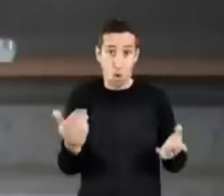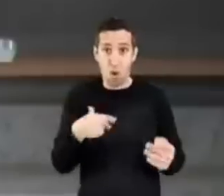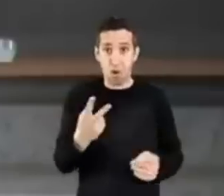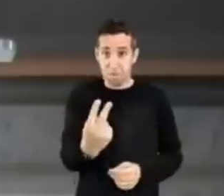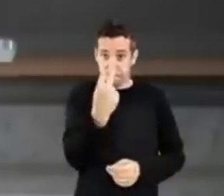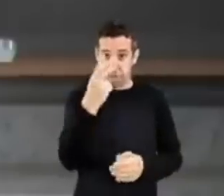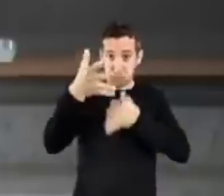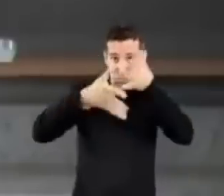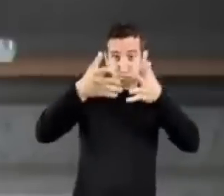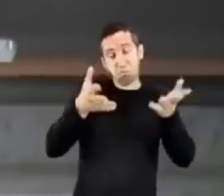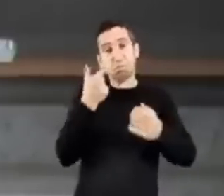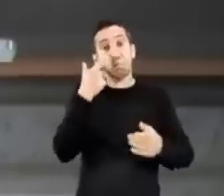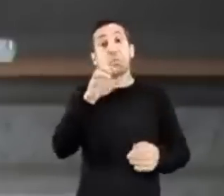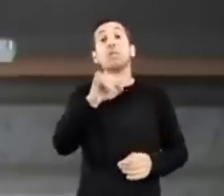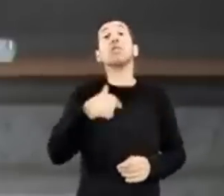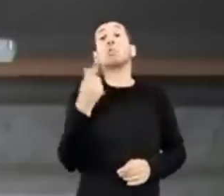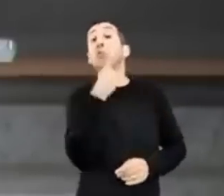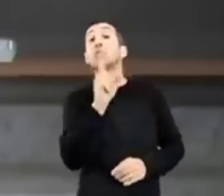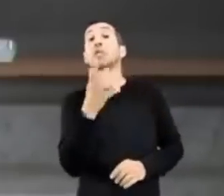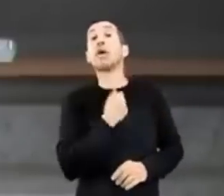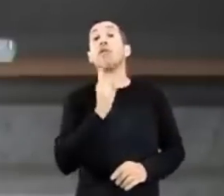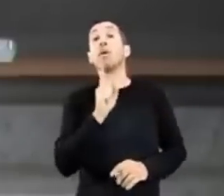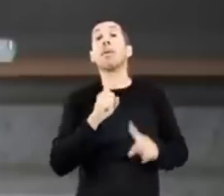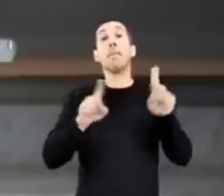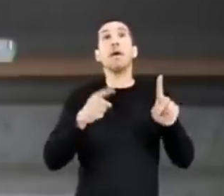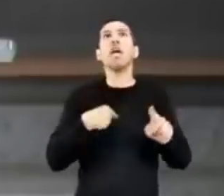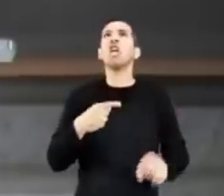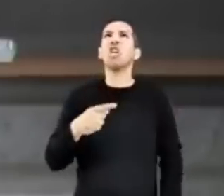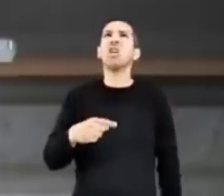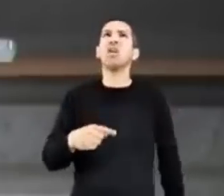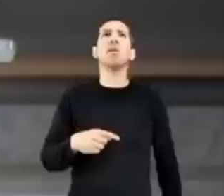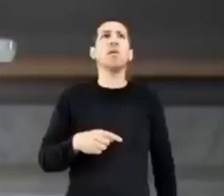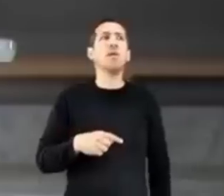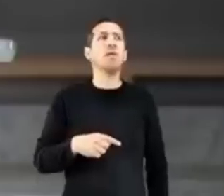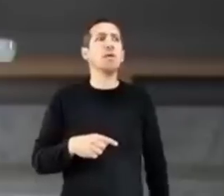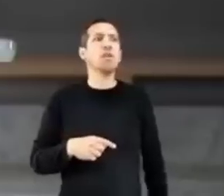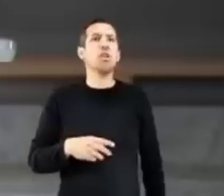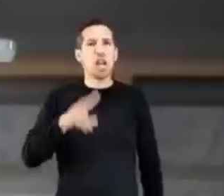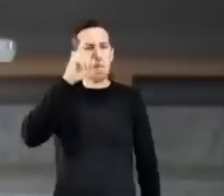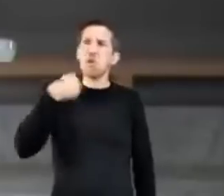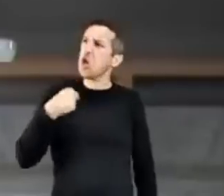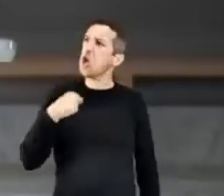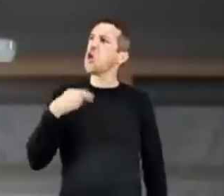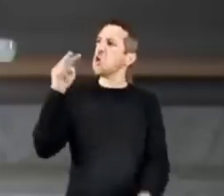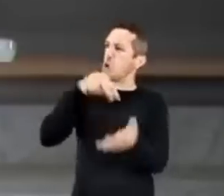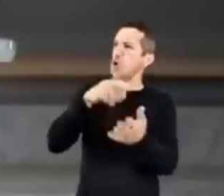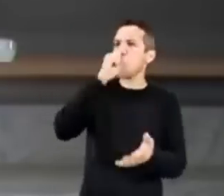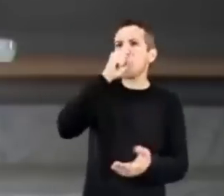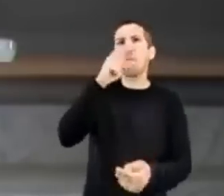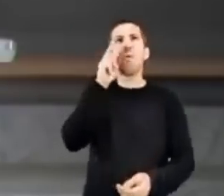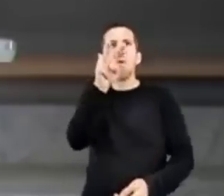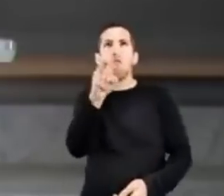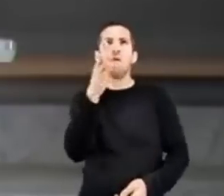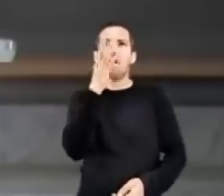salva né aí a pessoa vai ser assim mas eu estava lá naquele sábado eu estava ou então eu tava assistindo Eu tive a chance